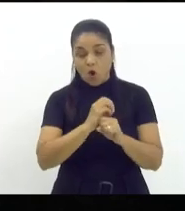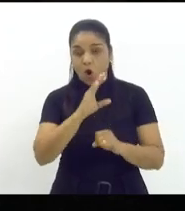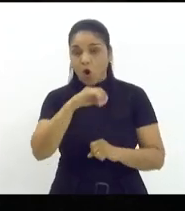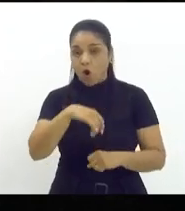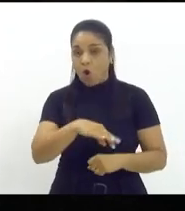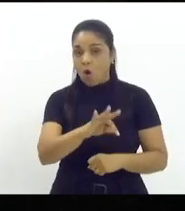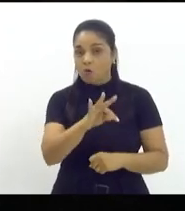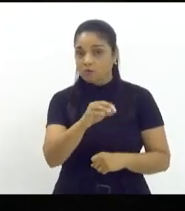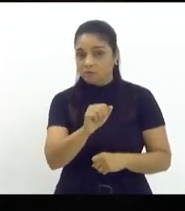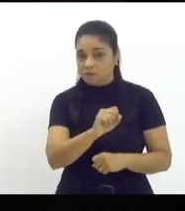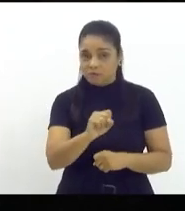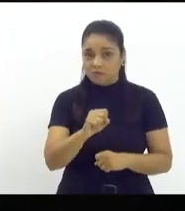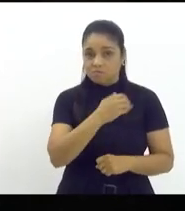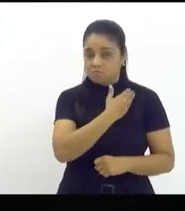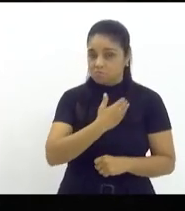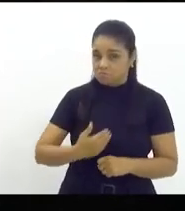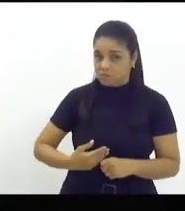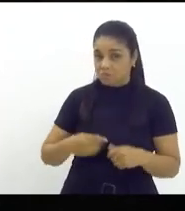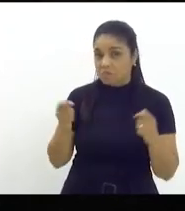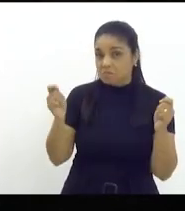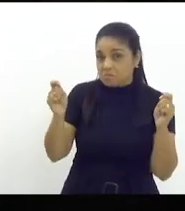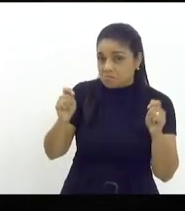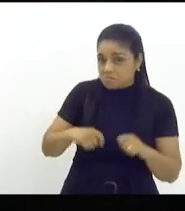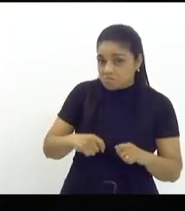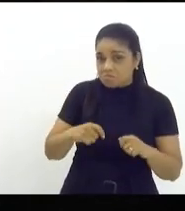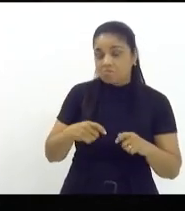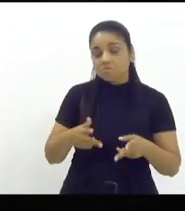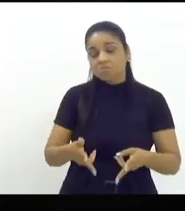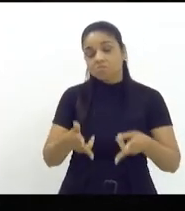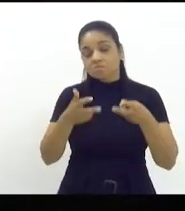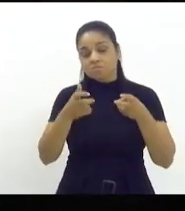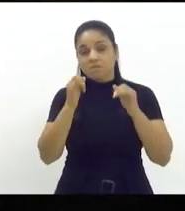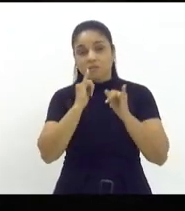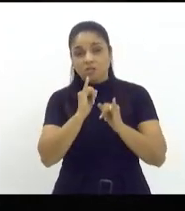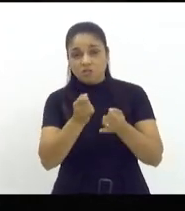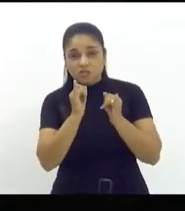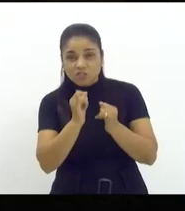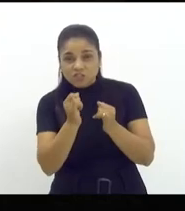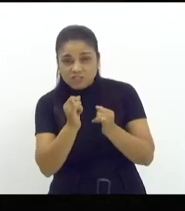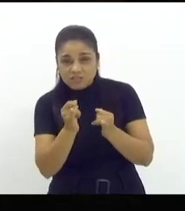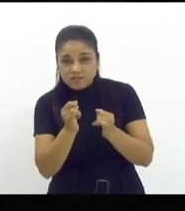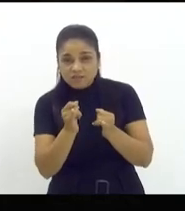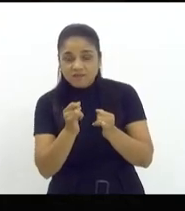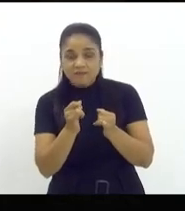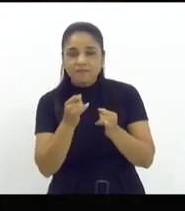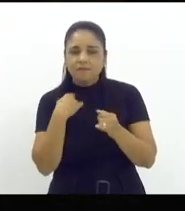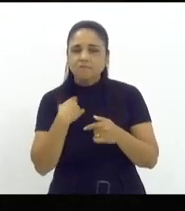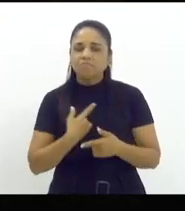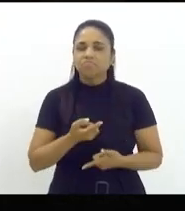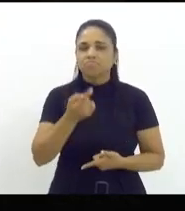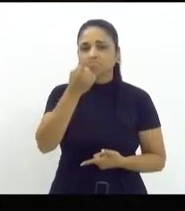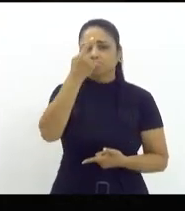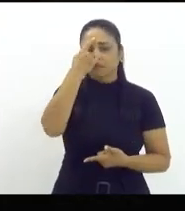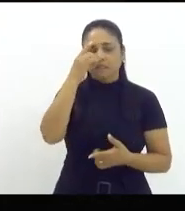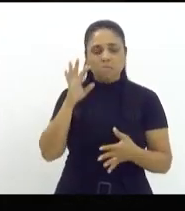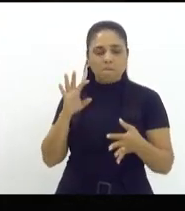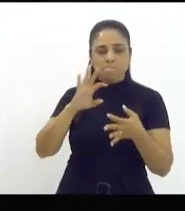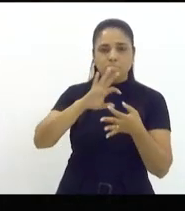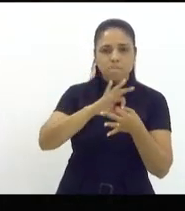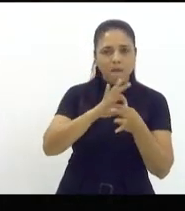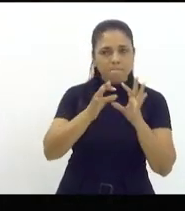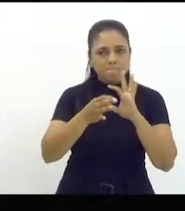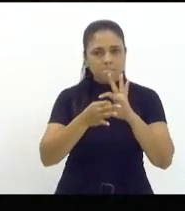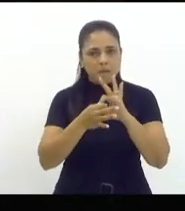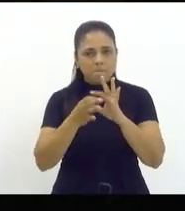mas a gente tem que ver essa notícia dessa notícia e contextualizá-la para